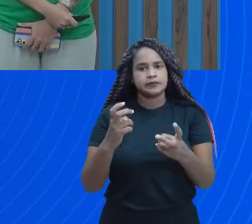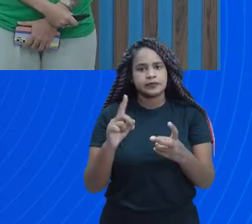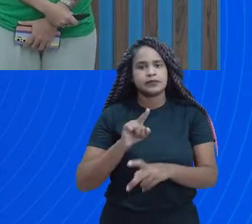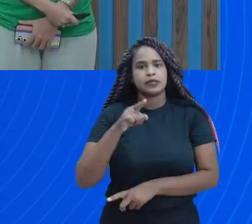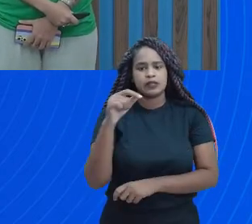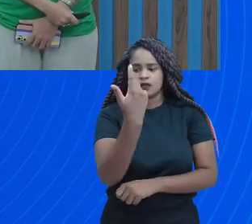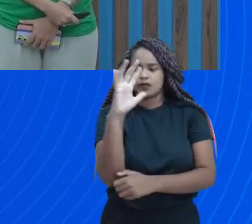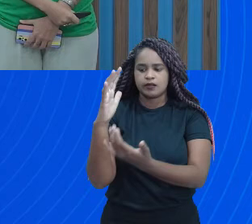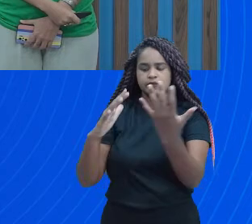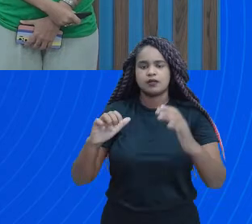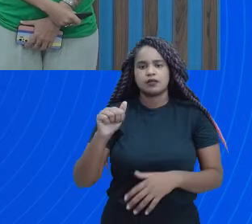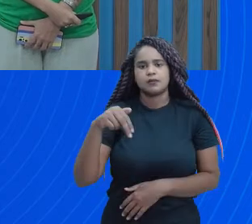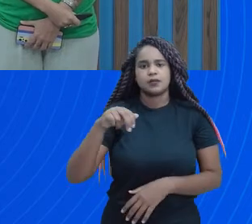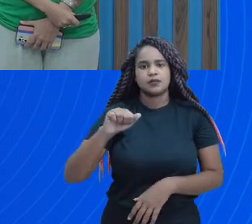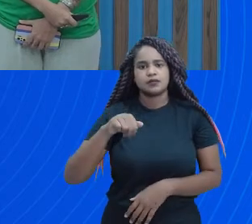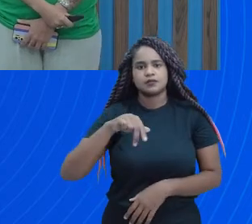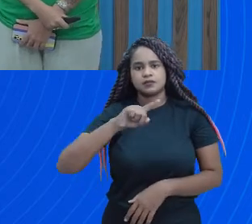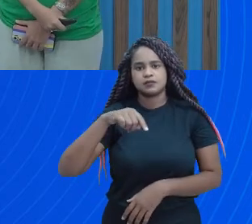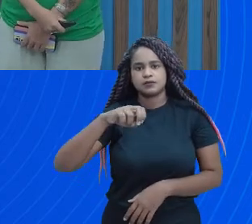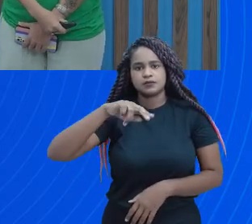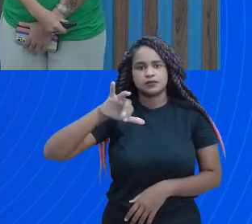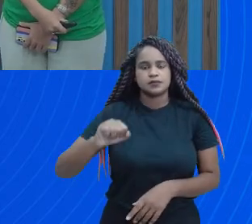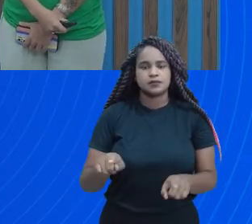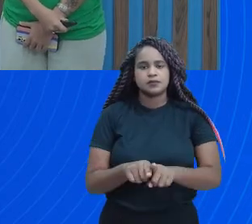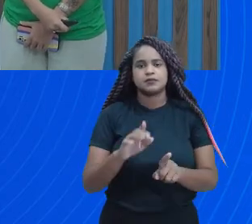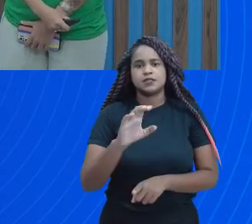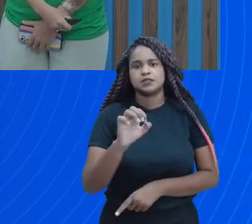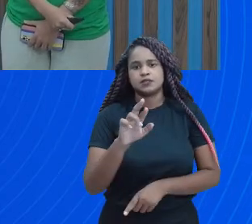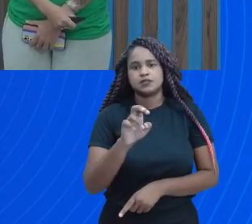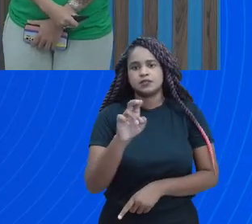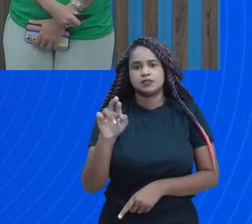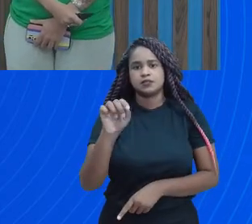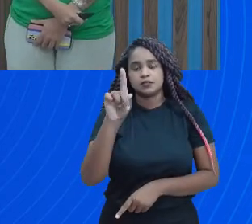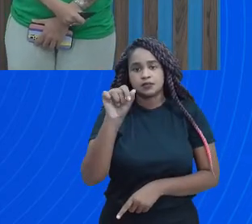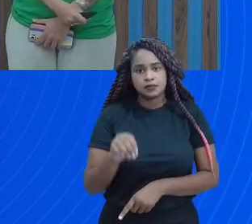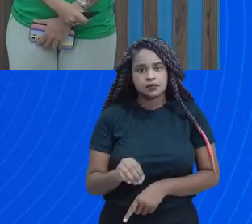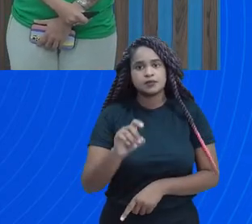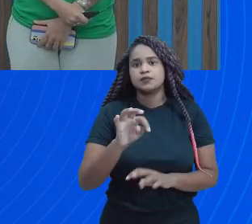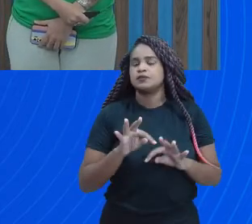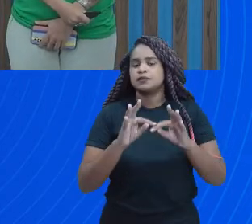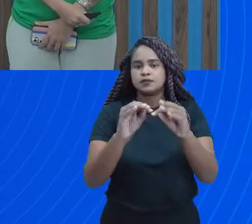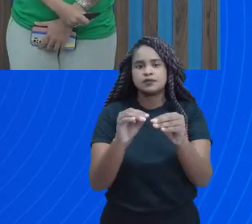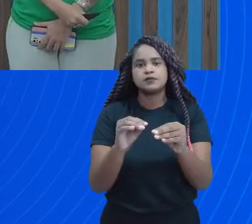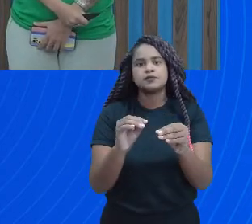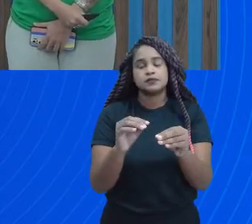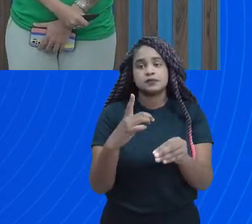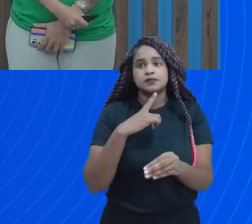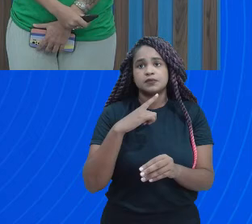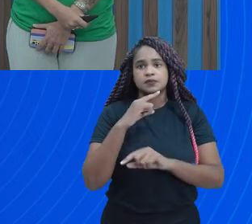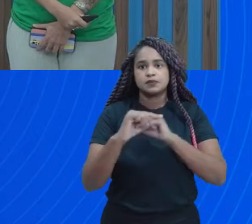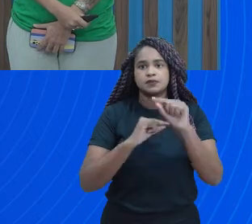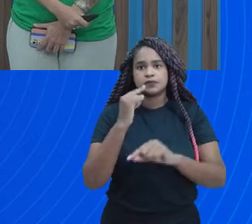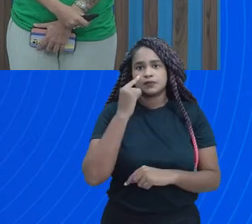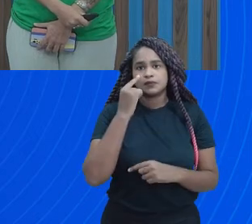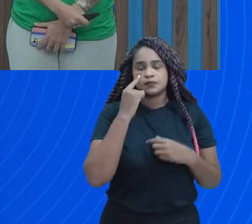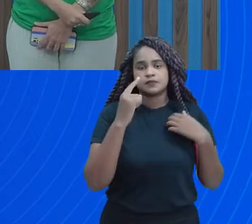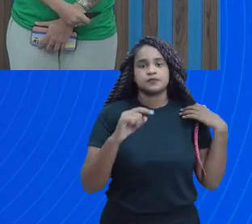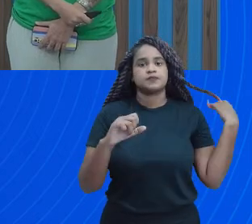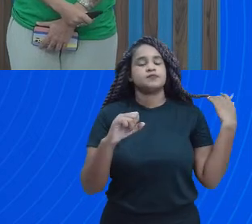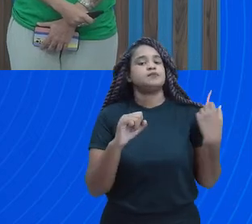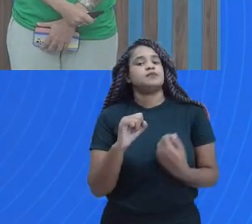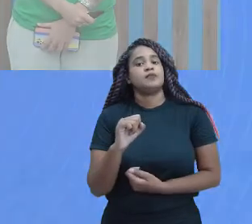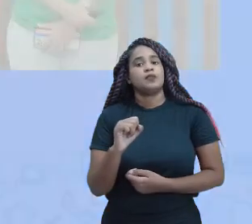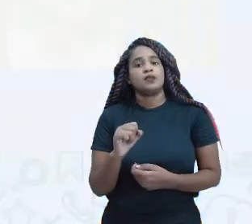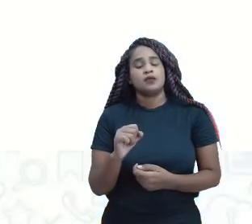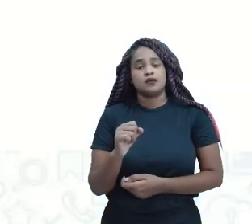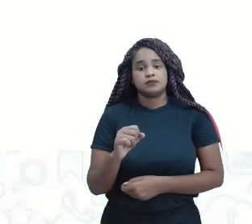Amazônia, no Cerrado, tudo isso, né? Olha aí, a gente tem um dado que 8 vezes a área da cidade de